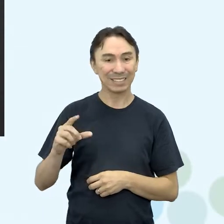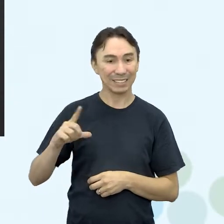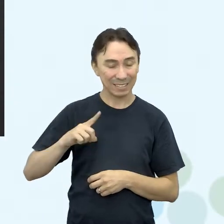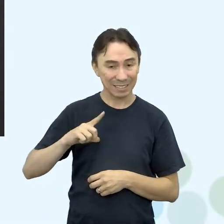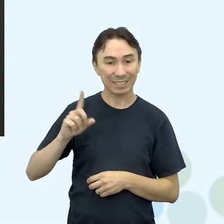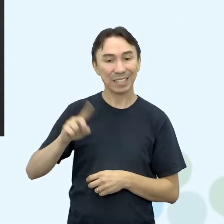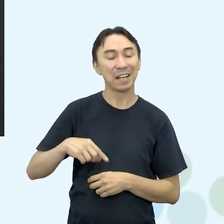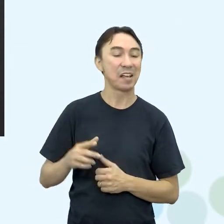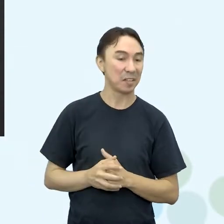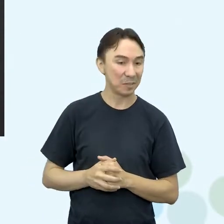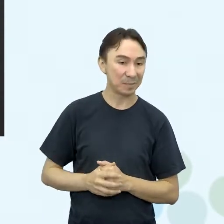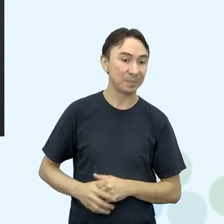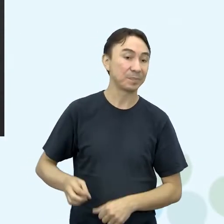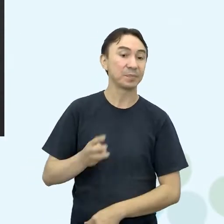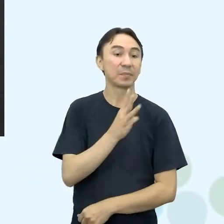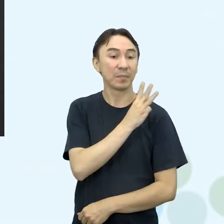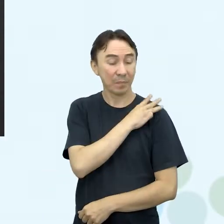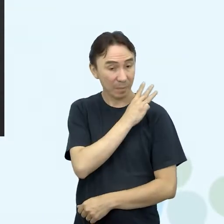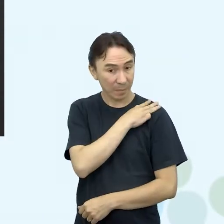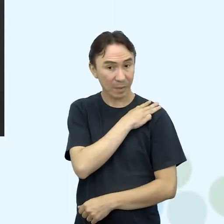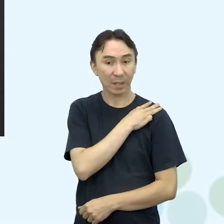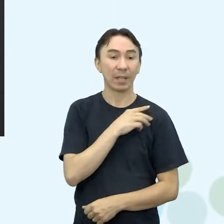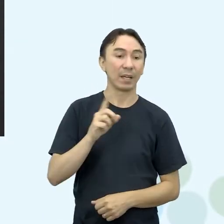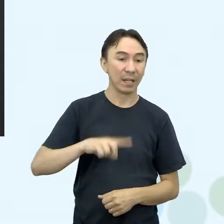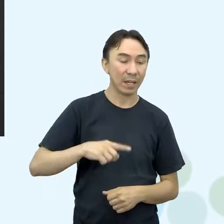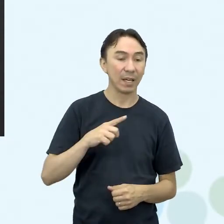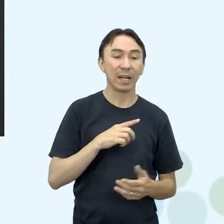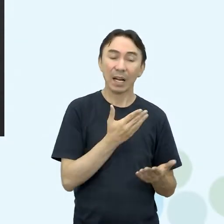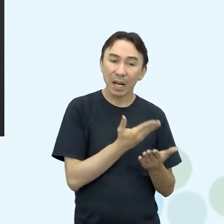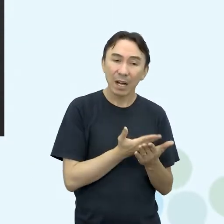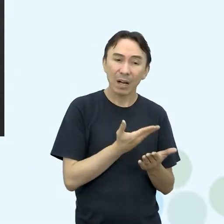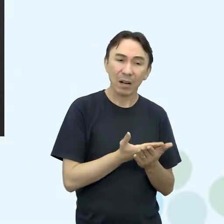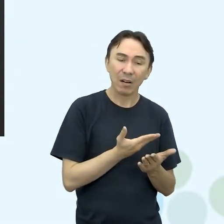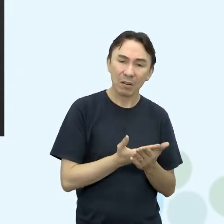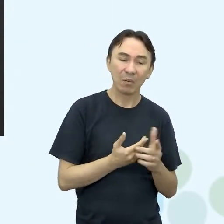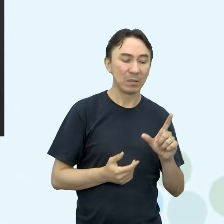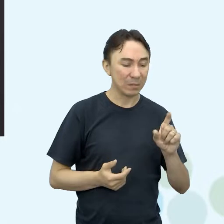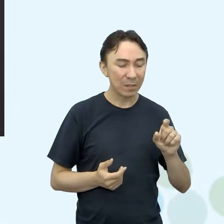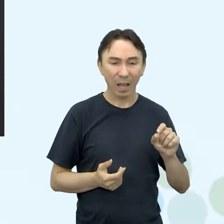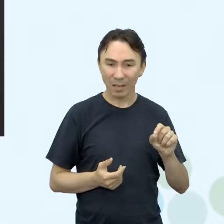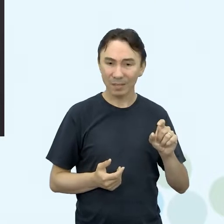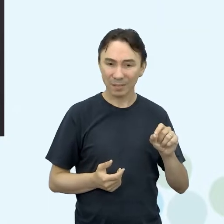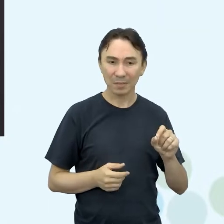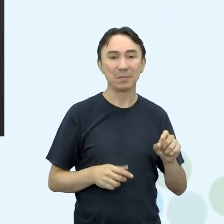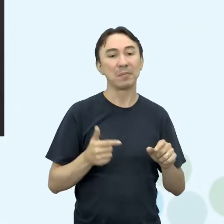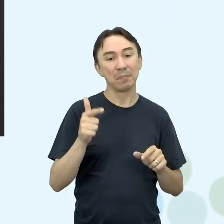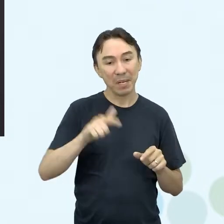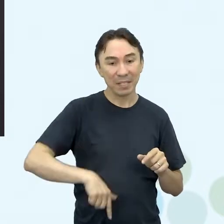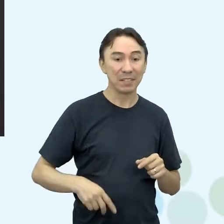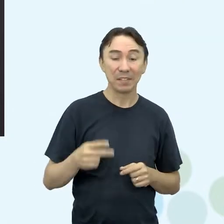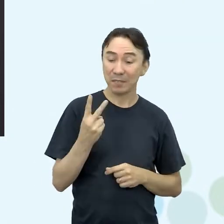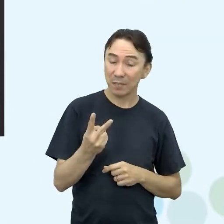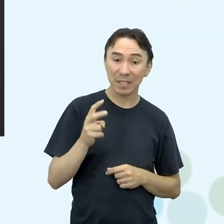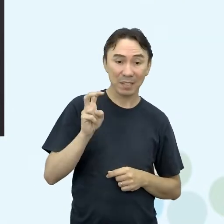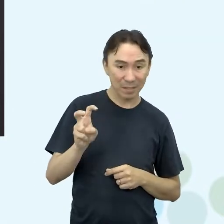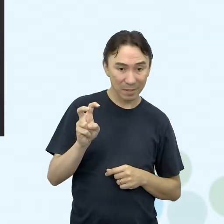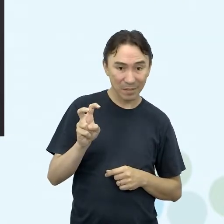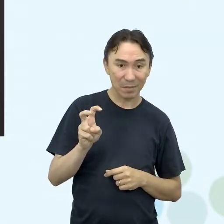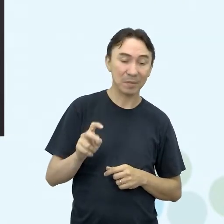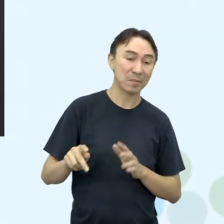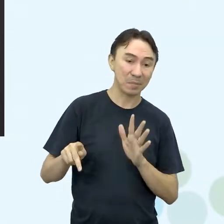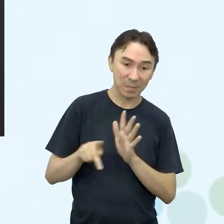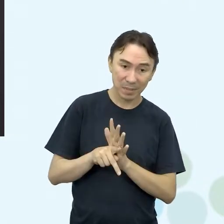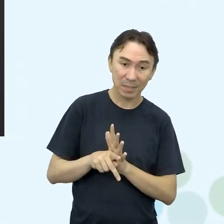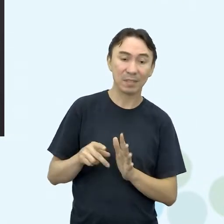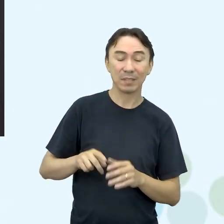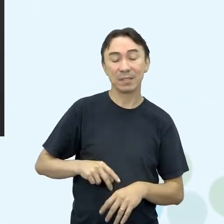10 aulas dos componentes, né, regulares, que a gente está chamando aqui de formação geral básica, e 25 aulas aí, sendo 5